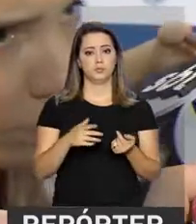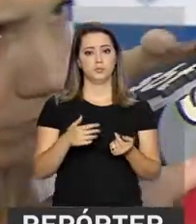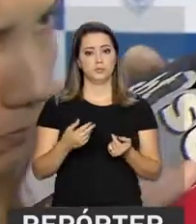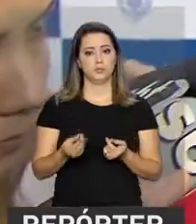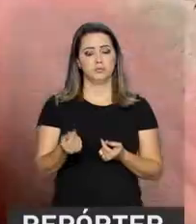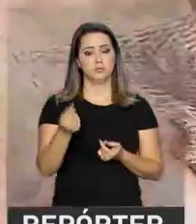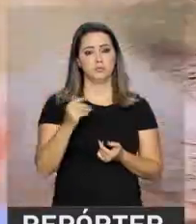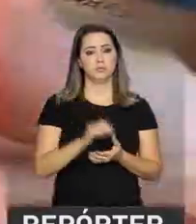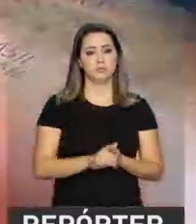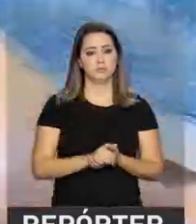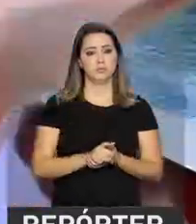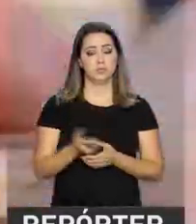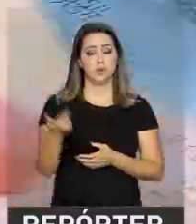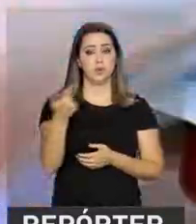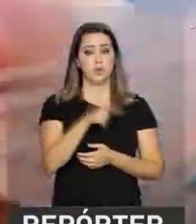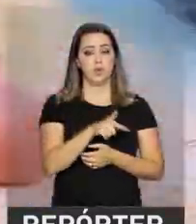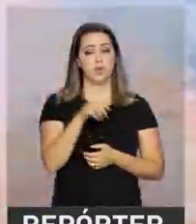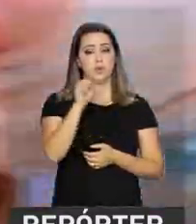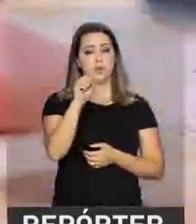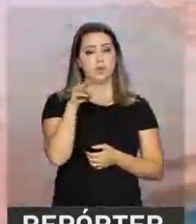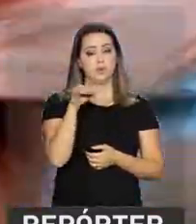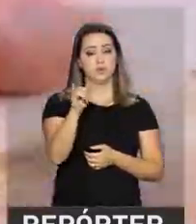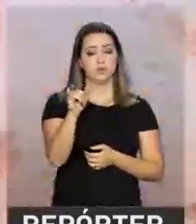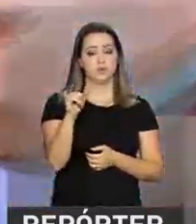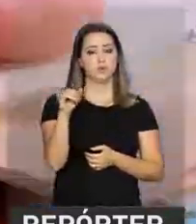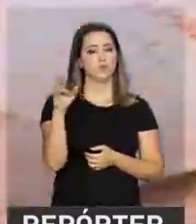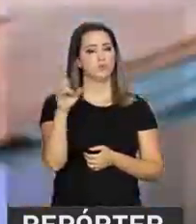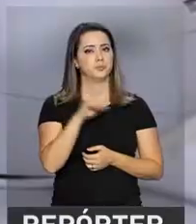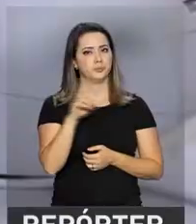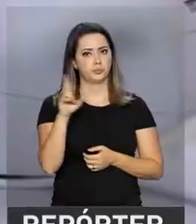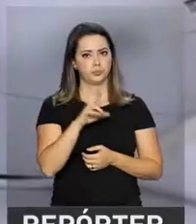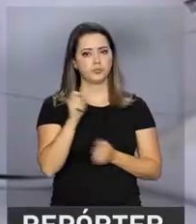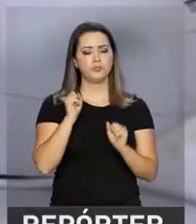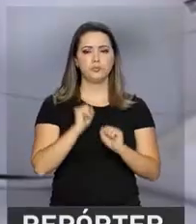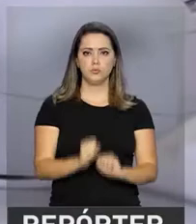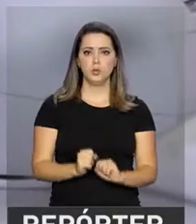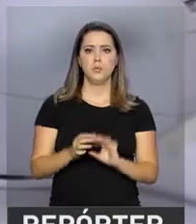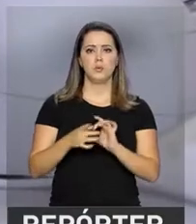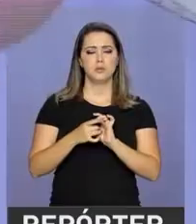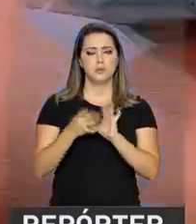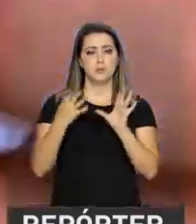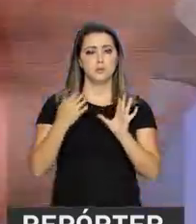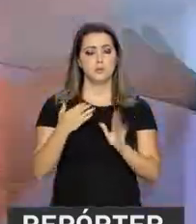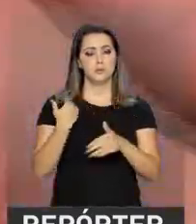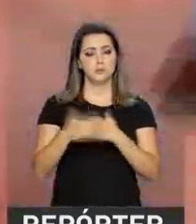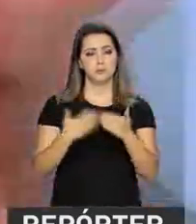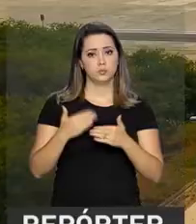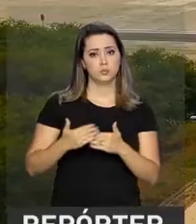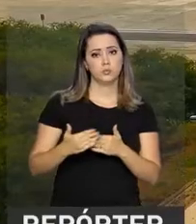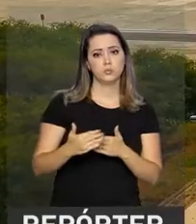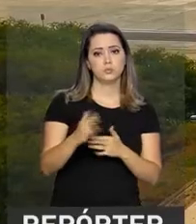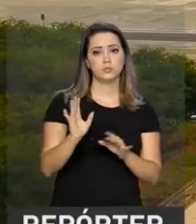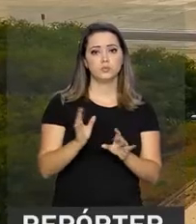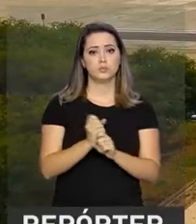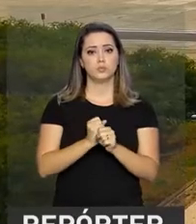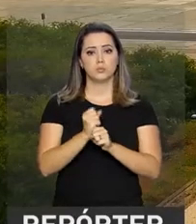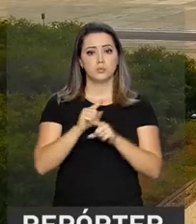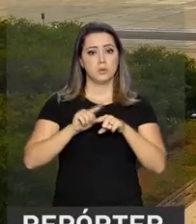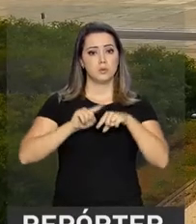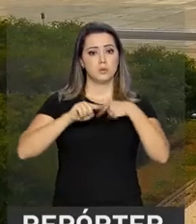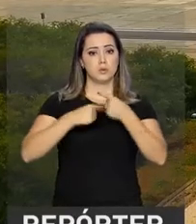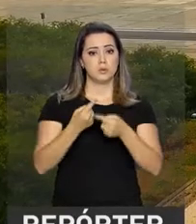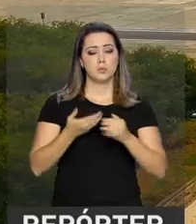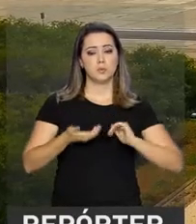desses recursos. Os outros 8 bilhões e 200 milhões de reais podem ser liberados durante o ano, mas isso depois